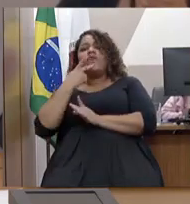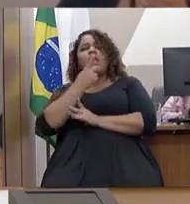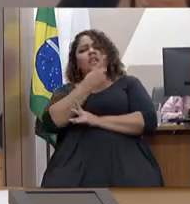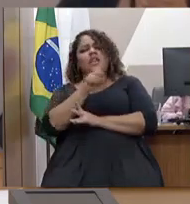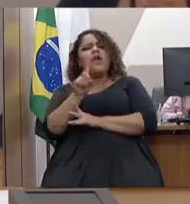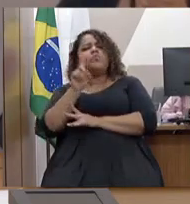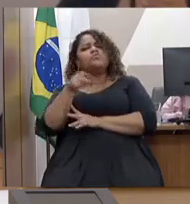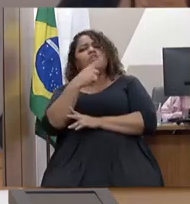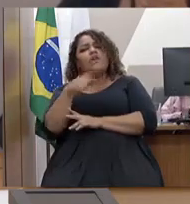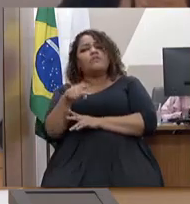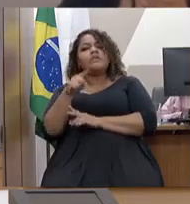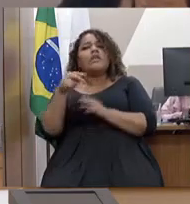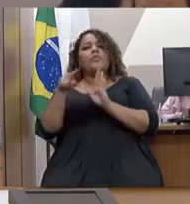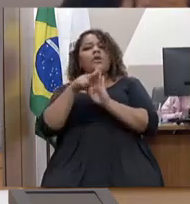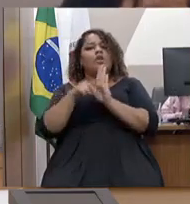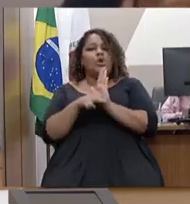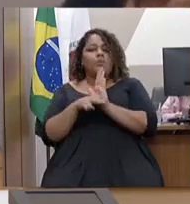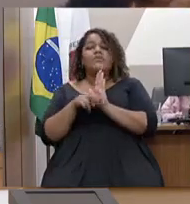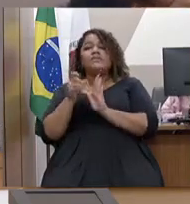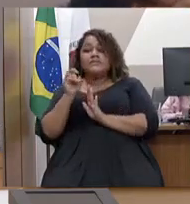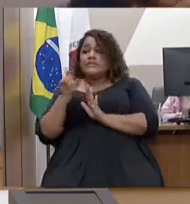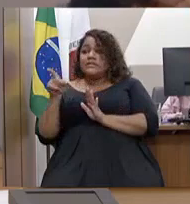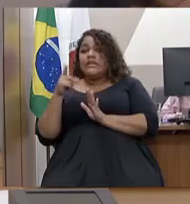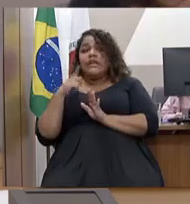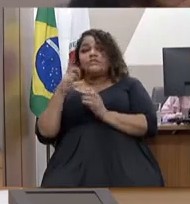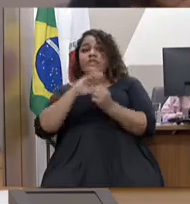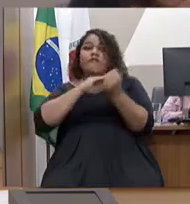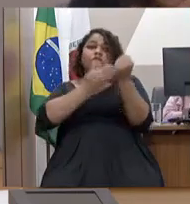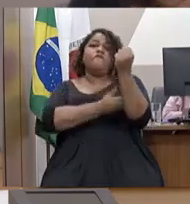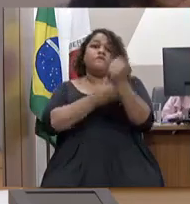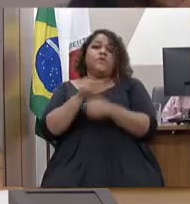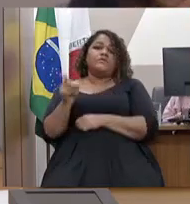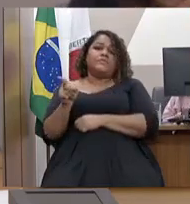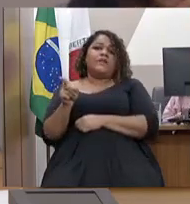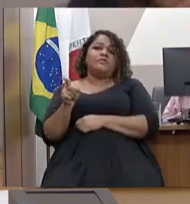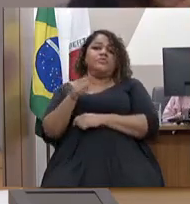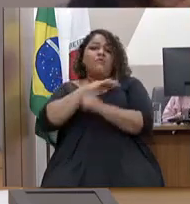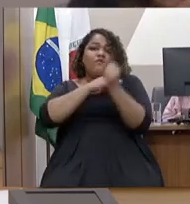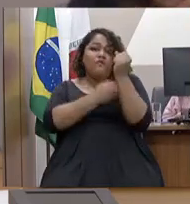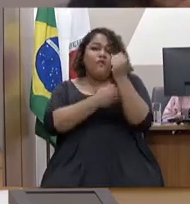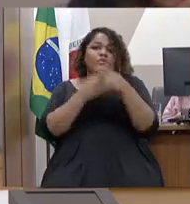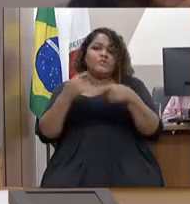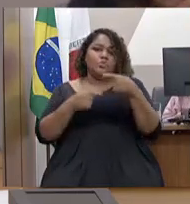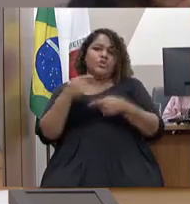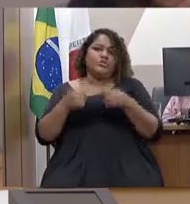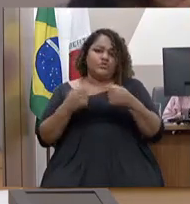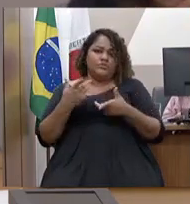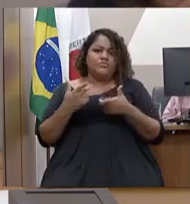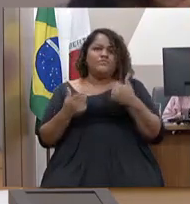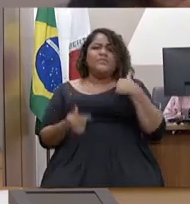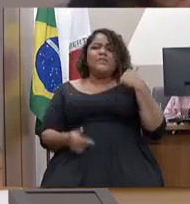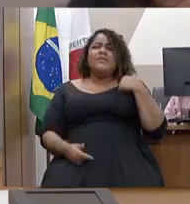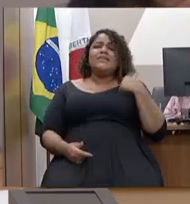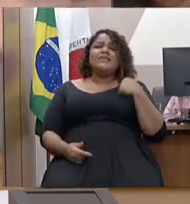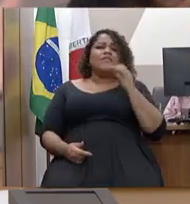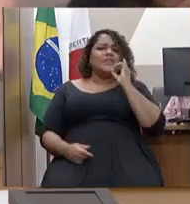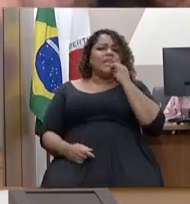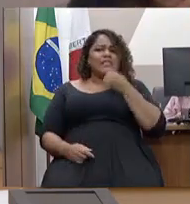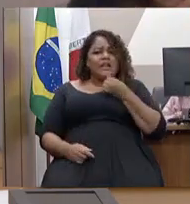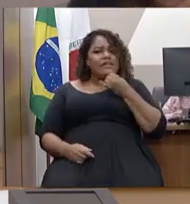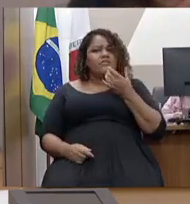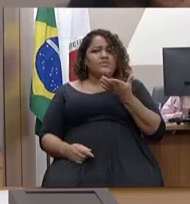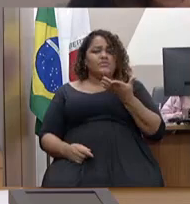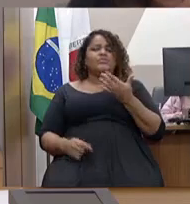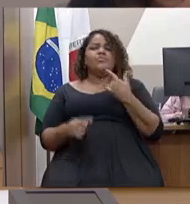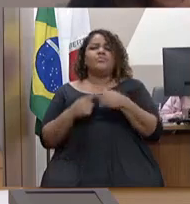Eu fiquei muito muito como é que eu vou dizer posso até dizer que eu fiquei Decepcionado por participar Como o governo